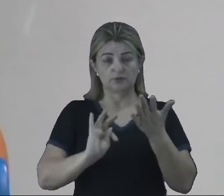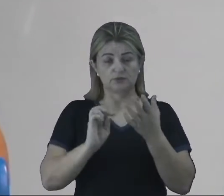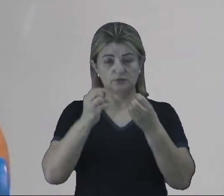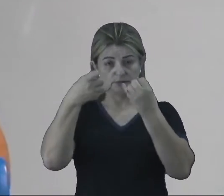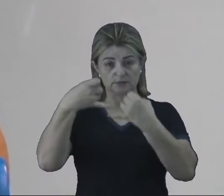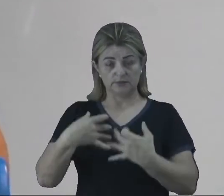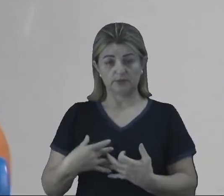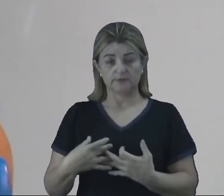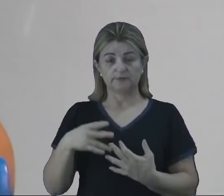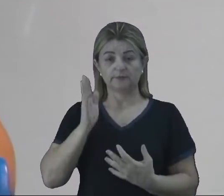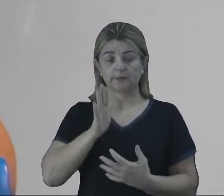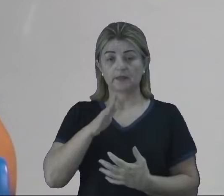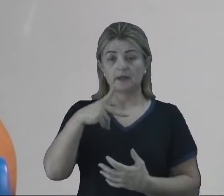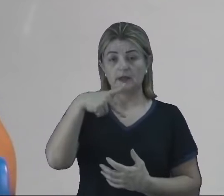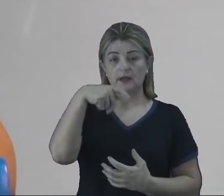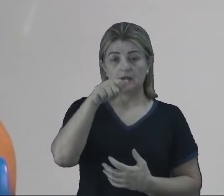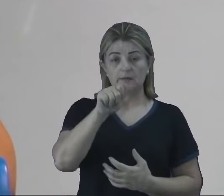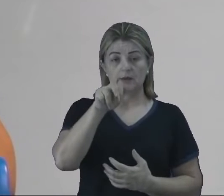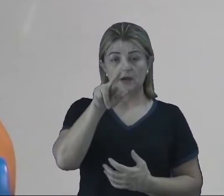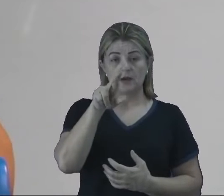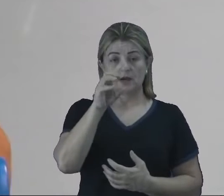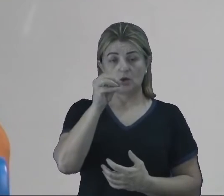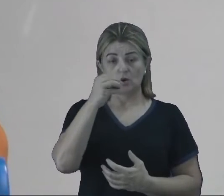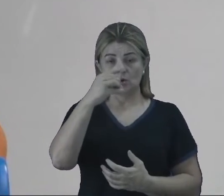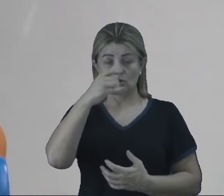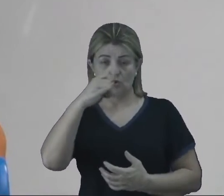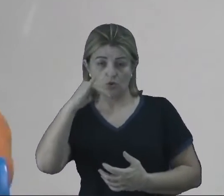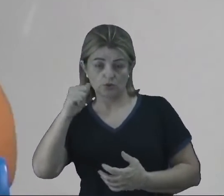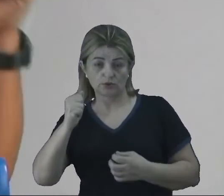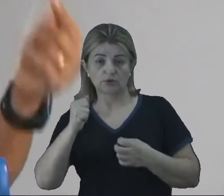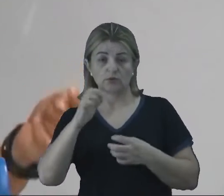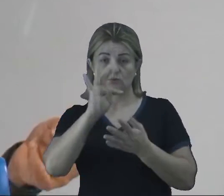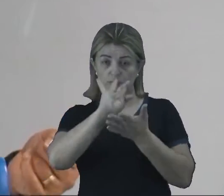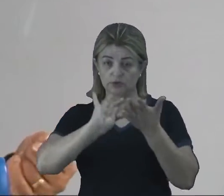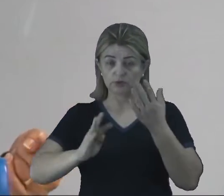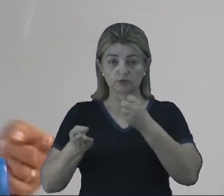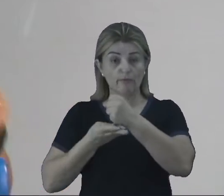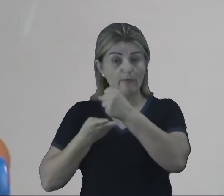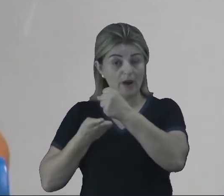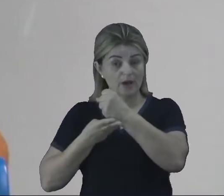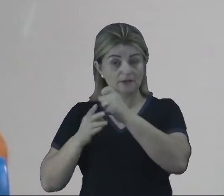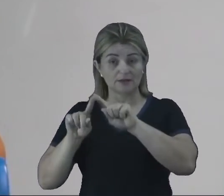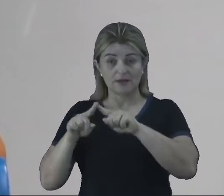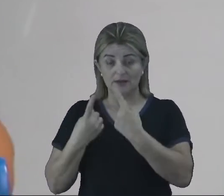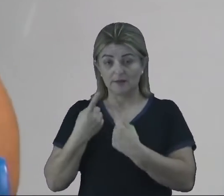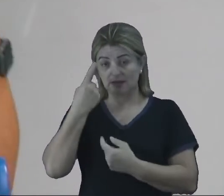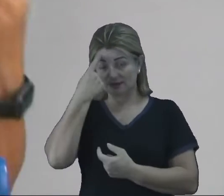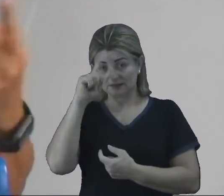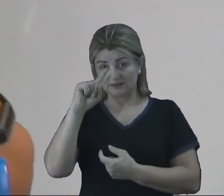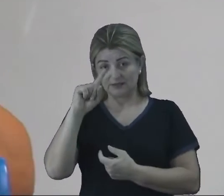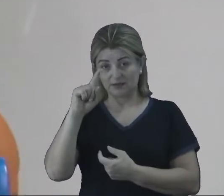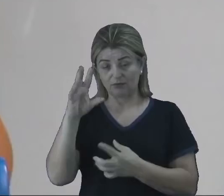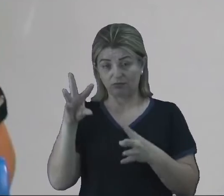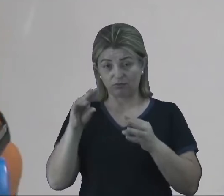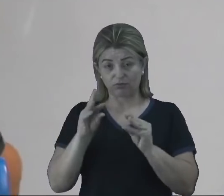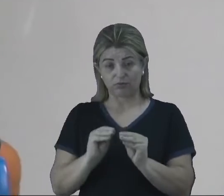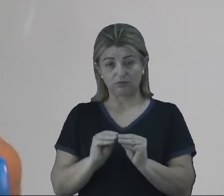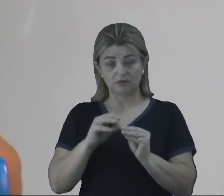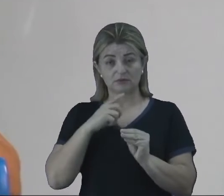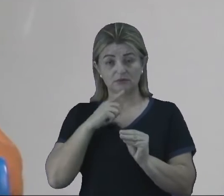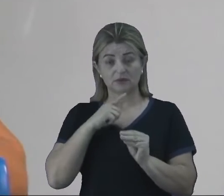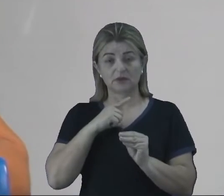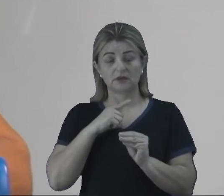qual dessas opções eu poderia escolher como gabarito? Bom, o gabarito dessa